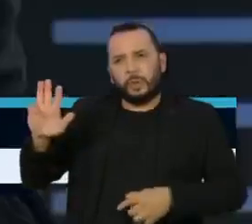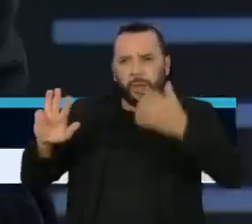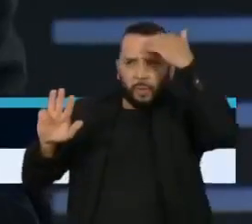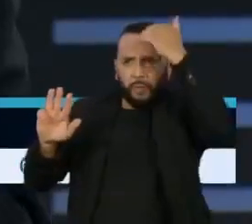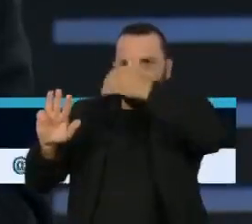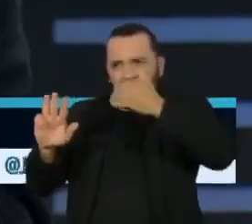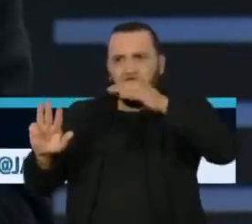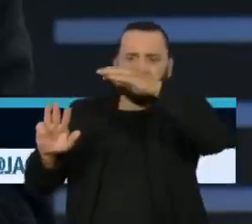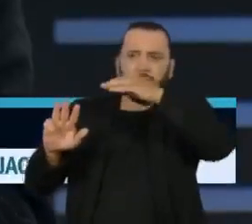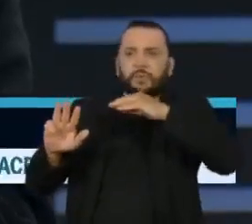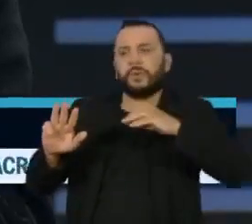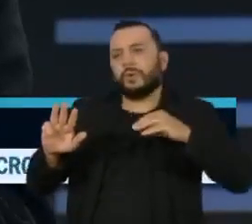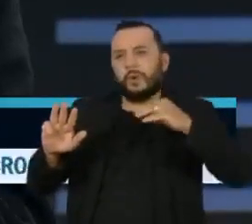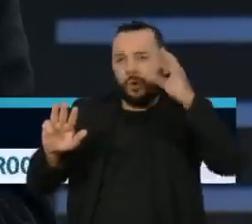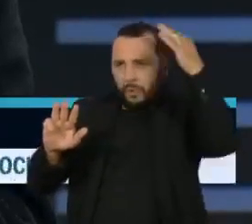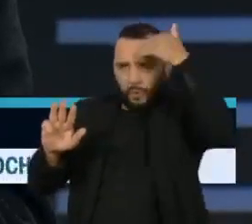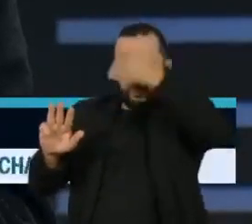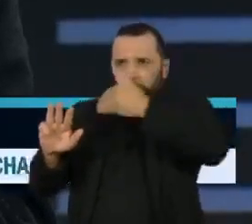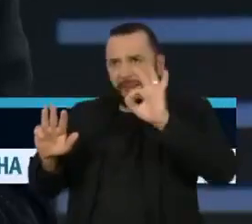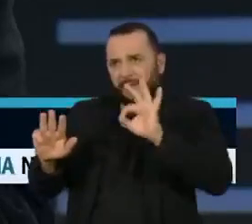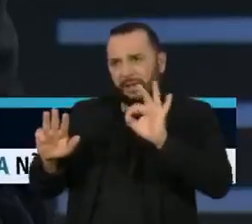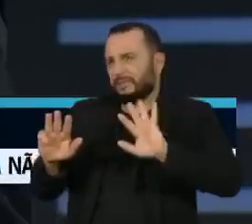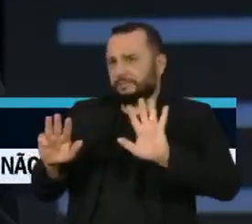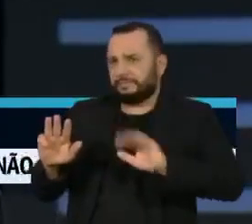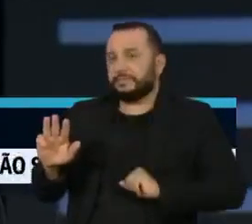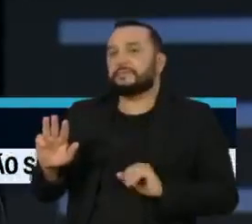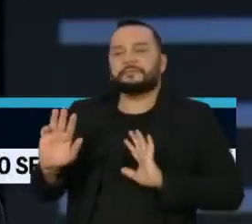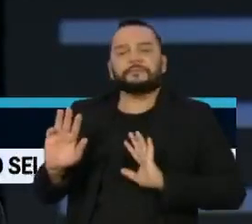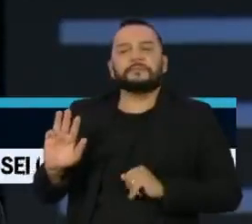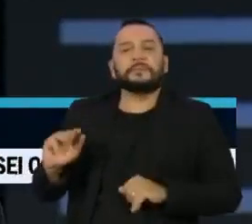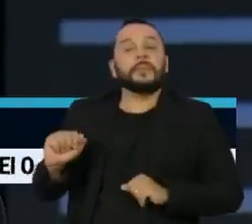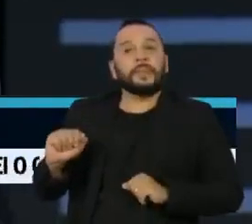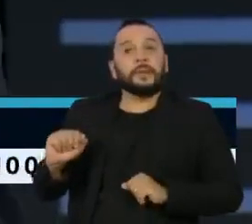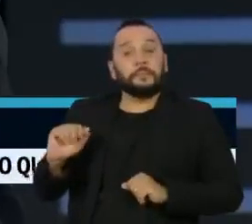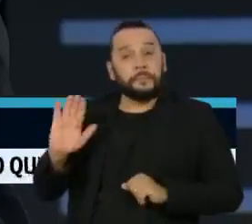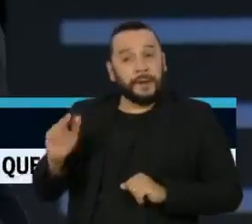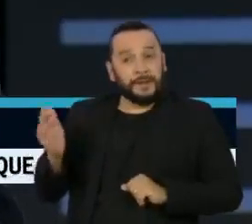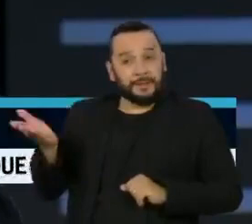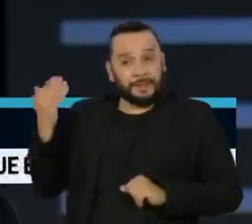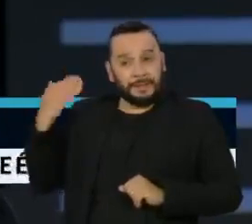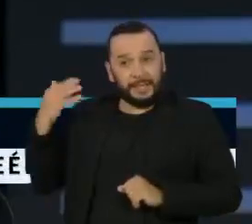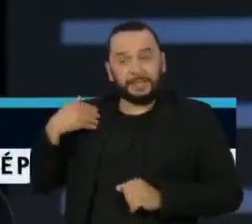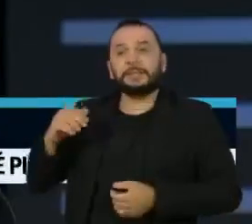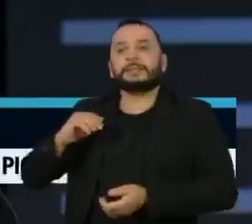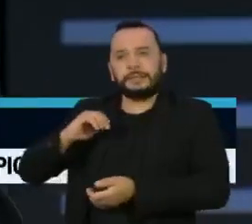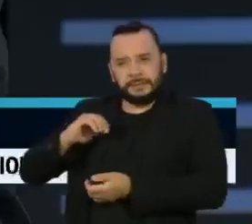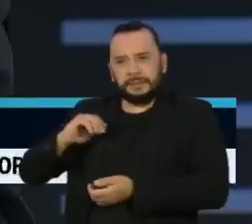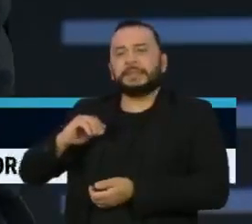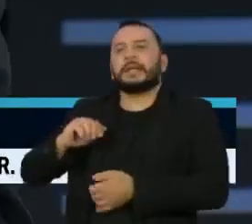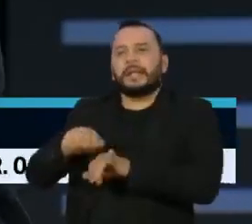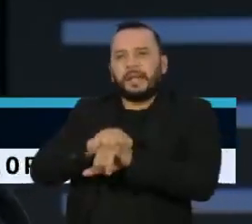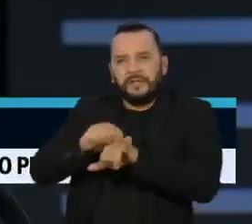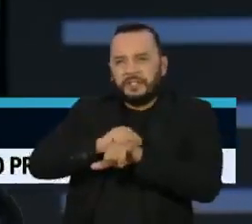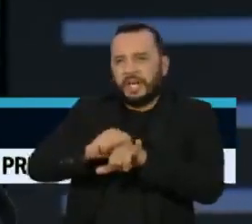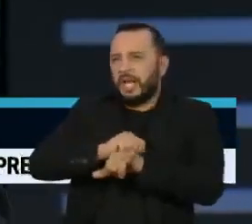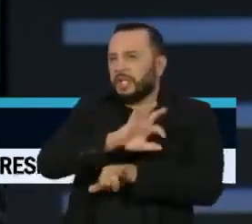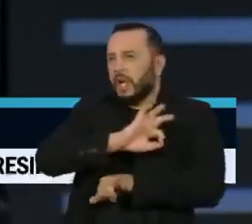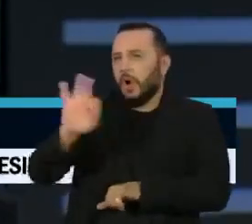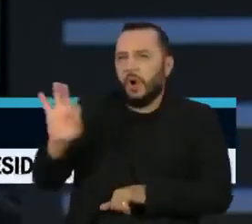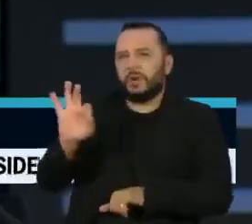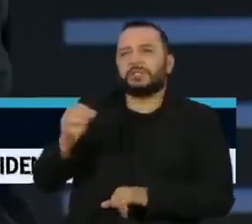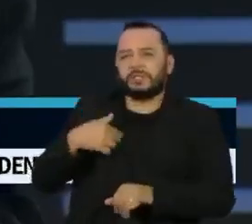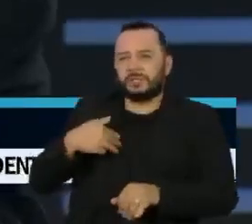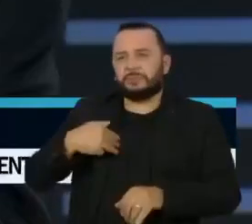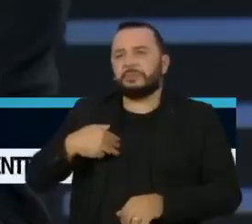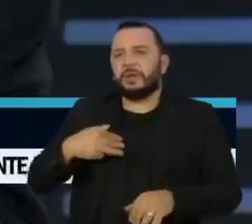que não essa questão é o Supremo e quanto ação né No momento a lava-jato é o máximo o Lula é